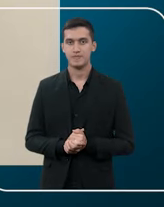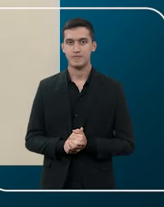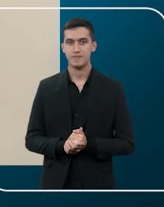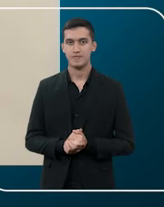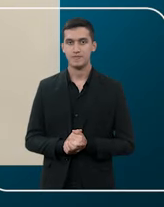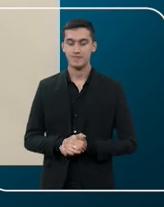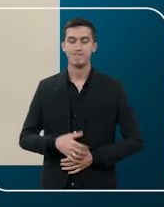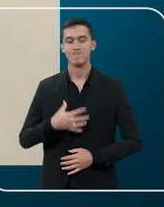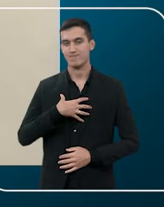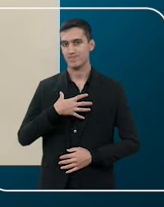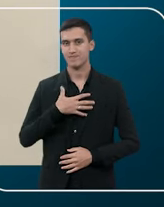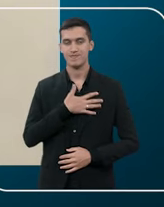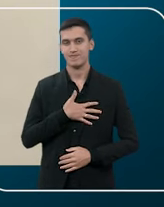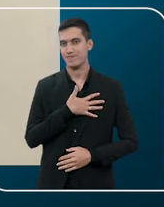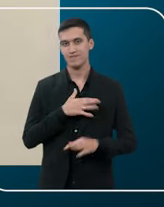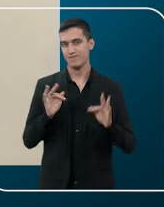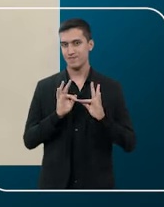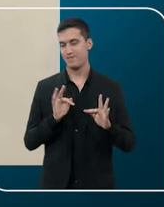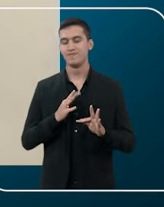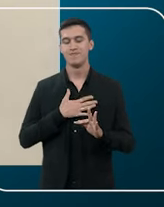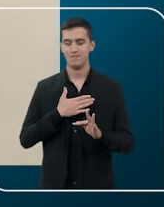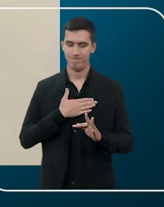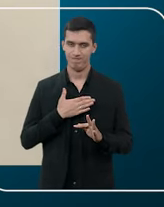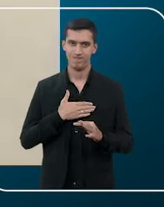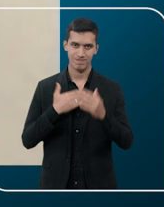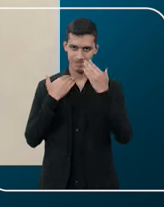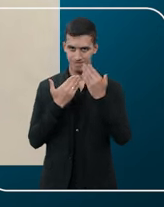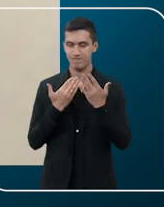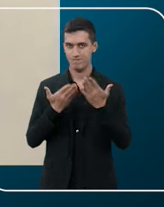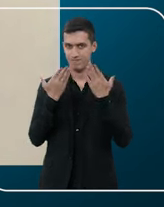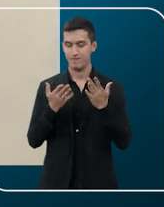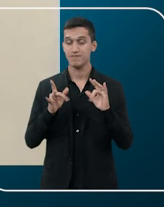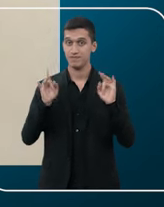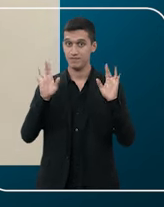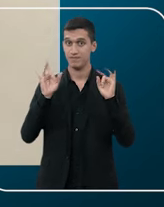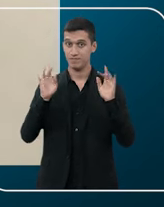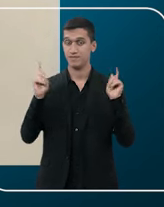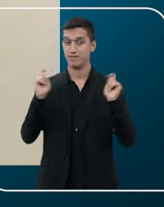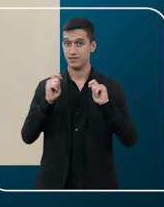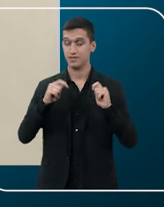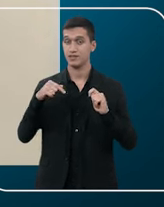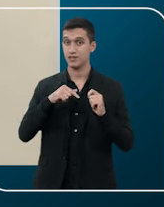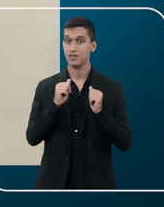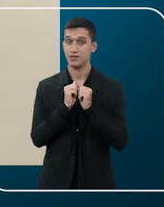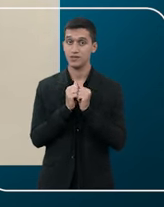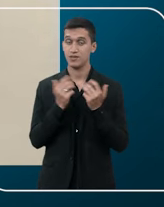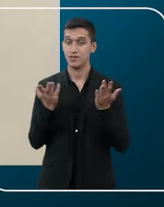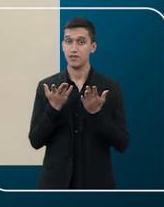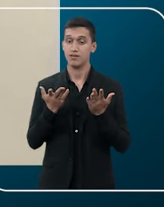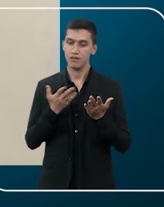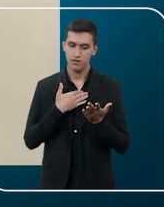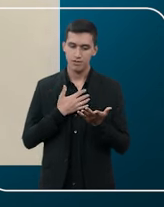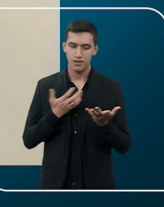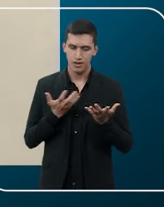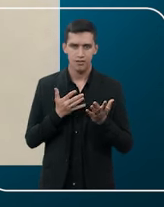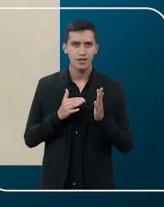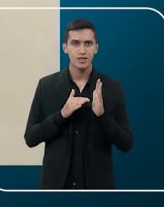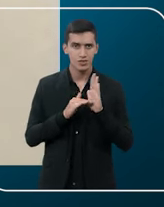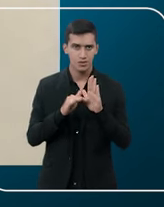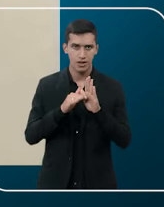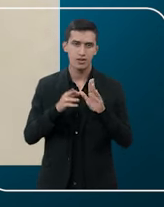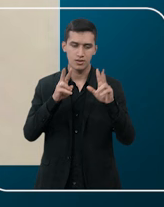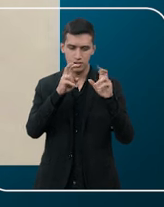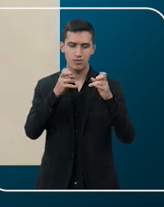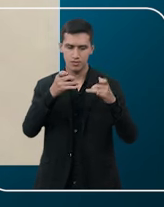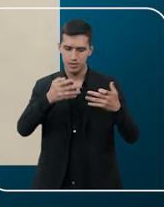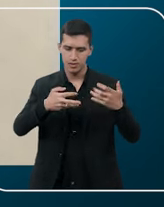Alegria e satisfação é nossa, Fátima. Muito obrigado pela oportunidade e espero poder colaborar um pouco, né? É com um tema